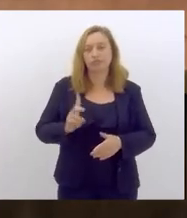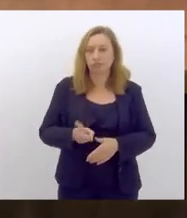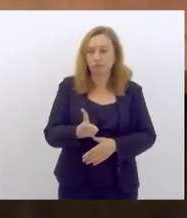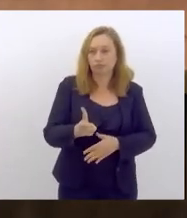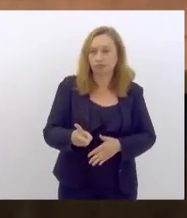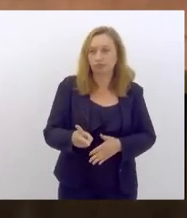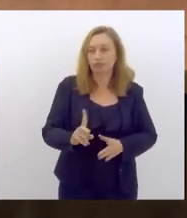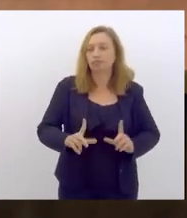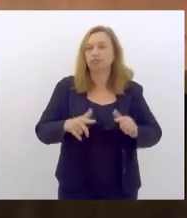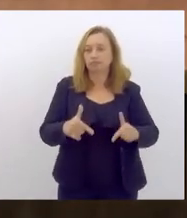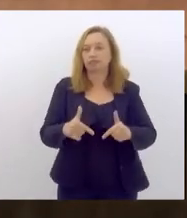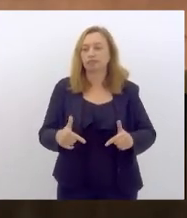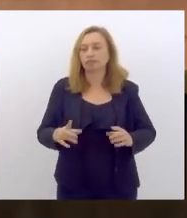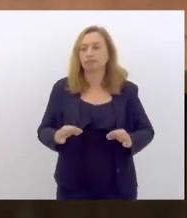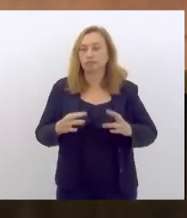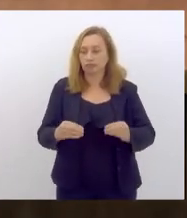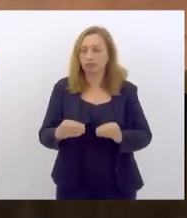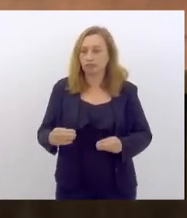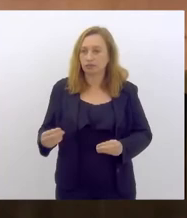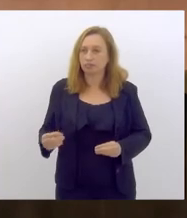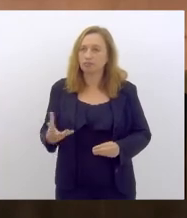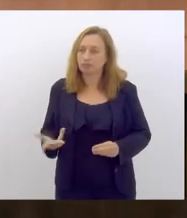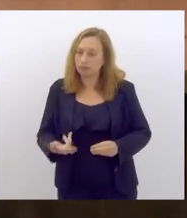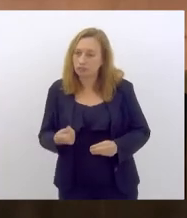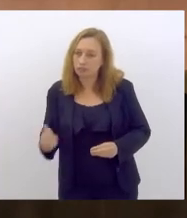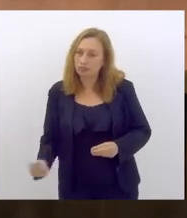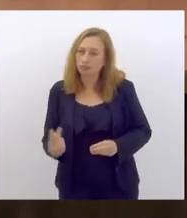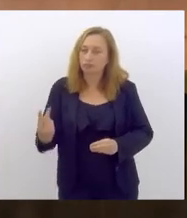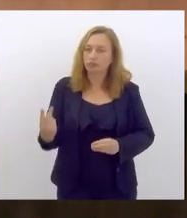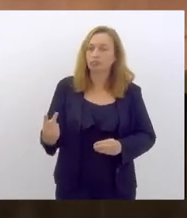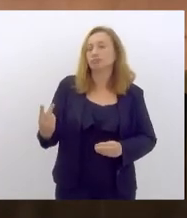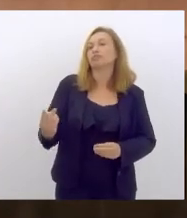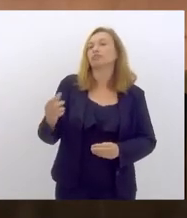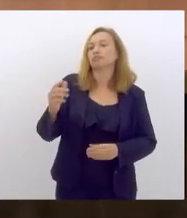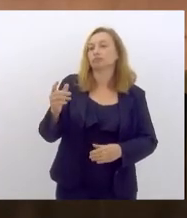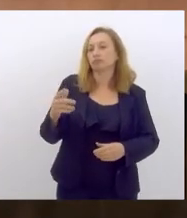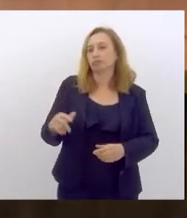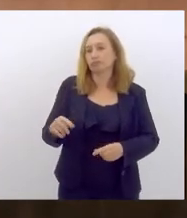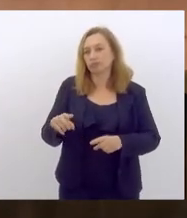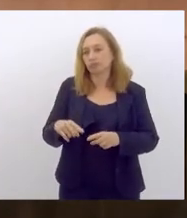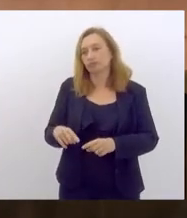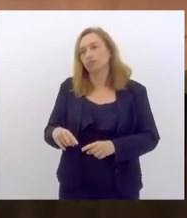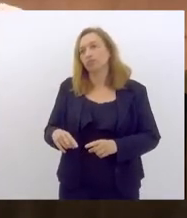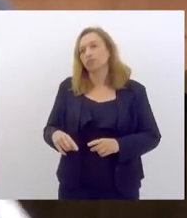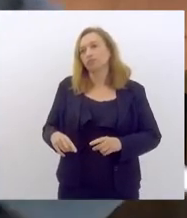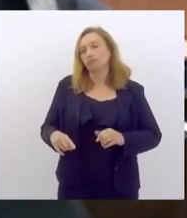papel e esses servidores sejam respeitados, melhorando a educação do Estado do Rio de Janeiro.